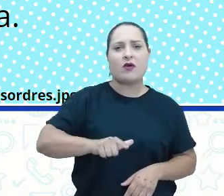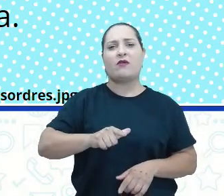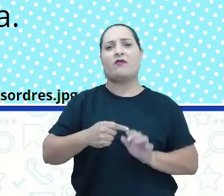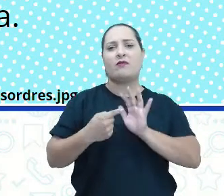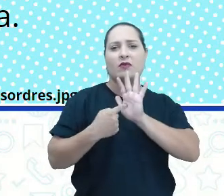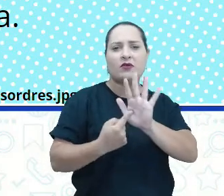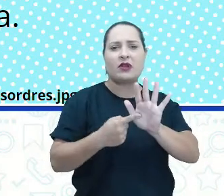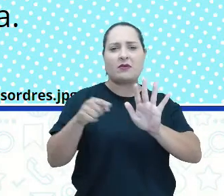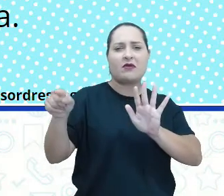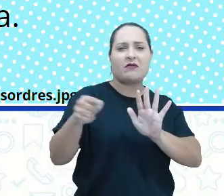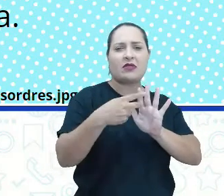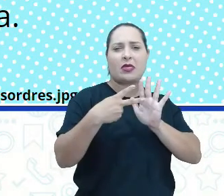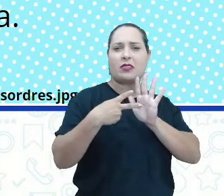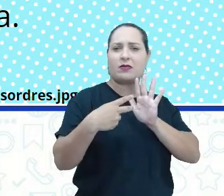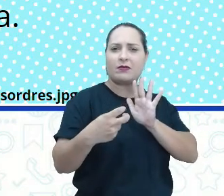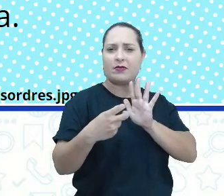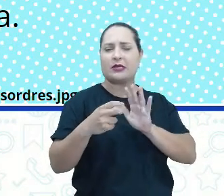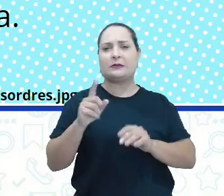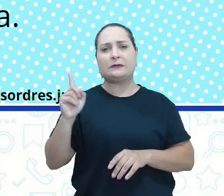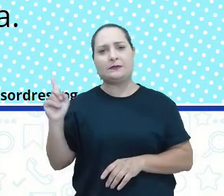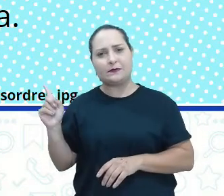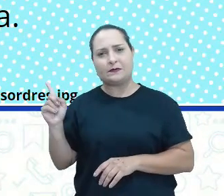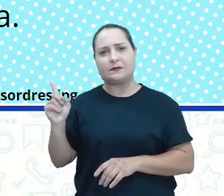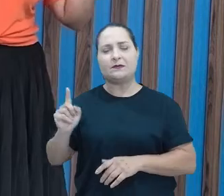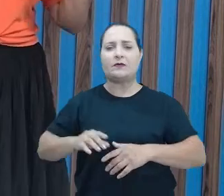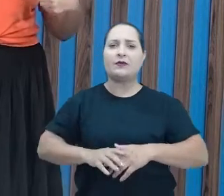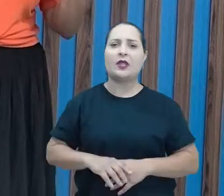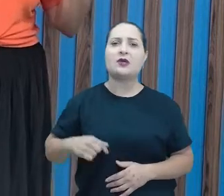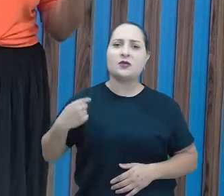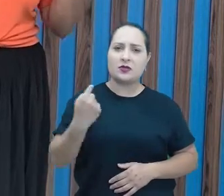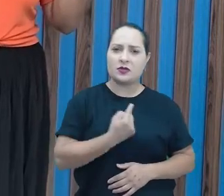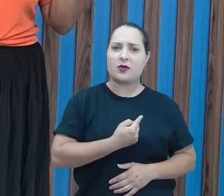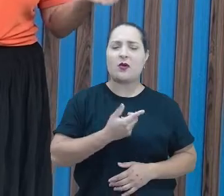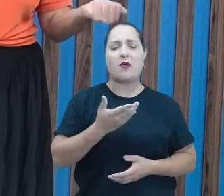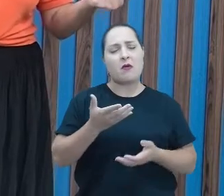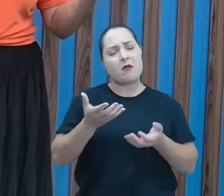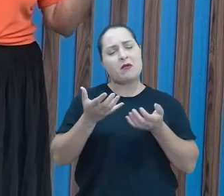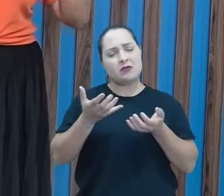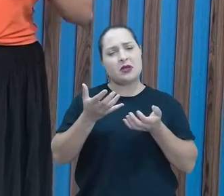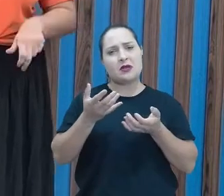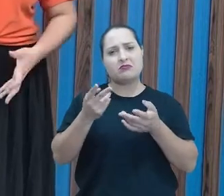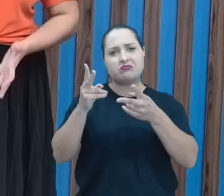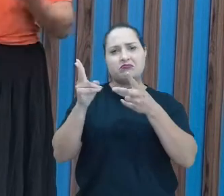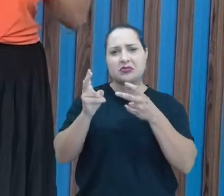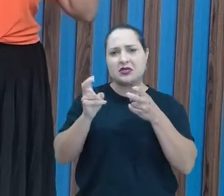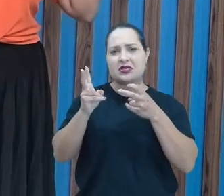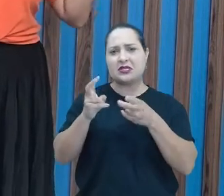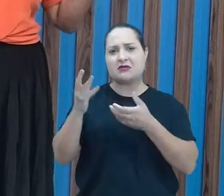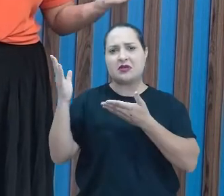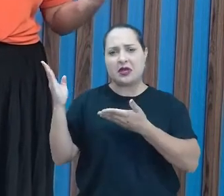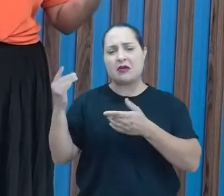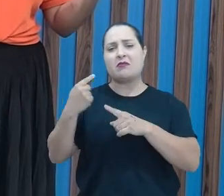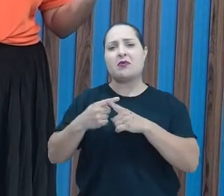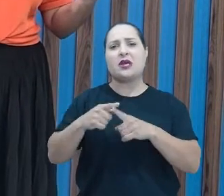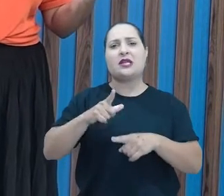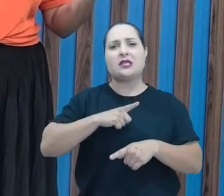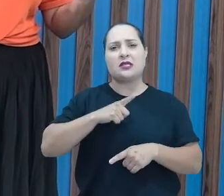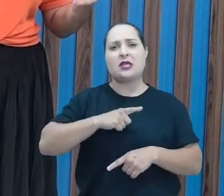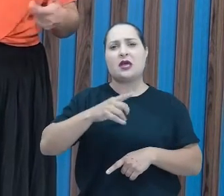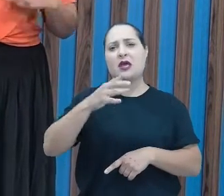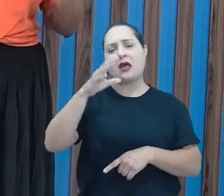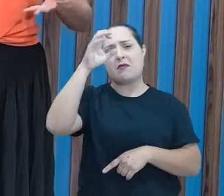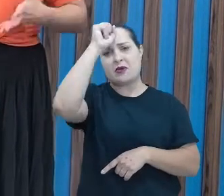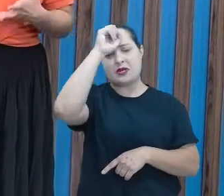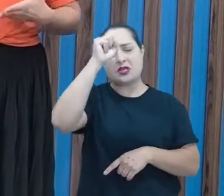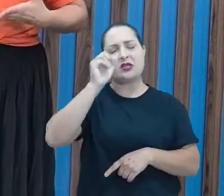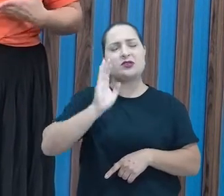contextualizar vocês, né, para mostrar que a gente hoje consegue ler essa charge, claro, porque temos conhecimentos históricos,